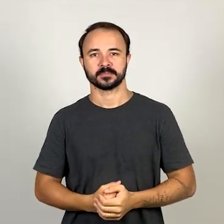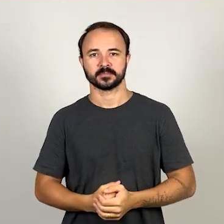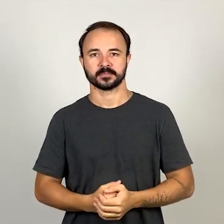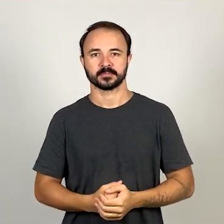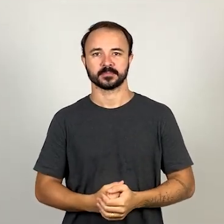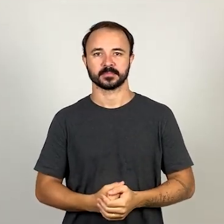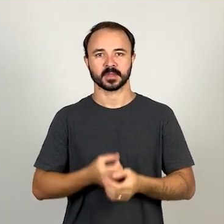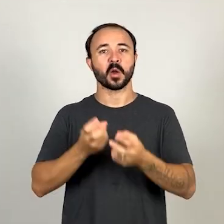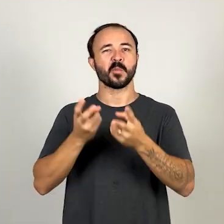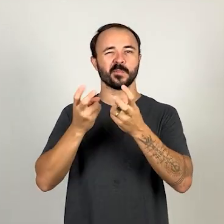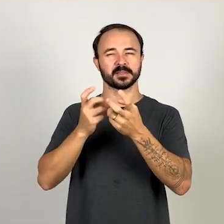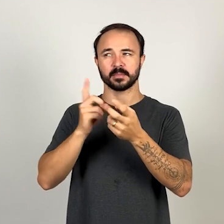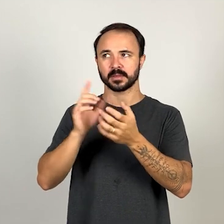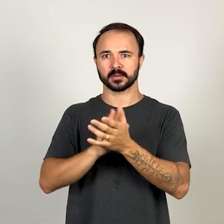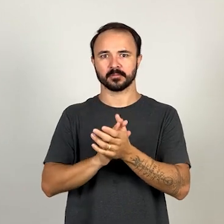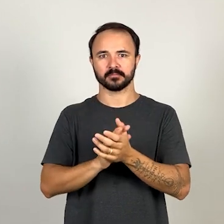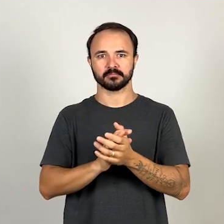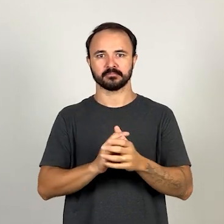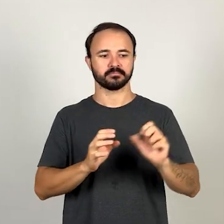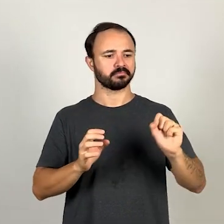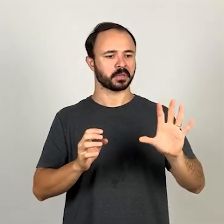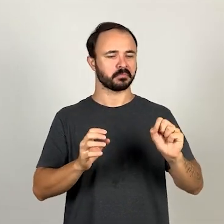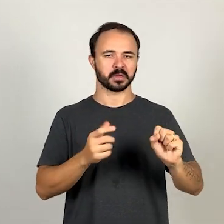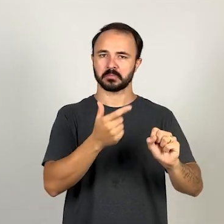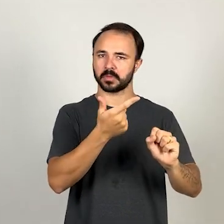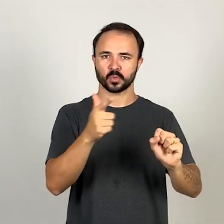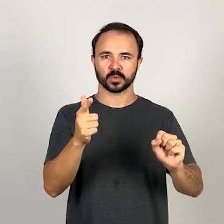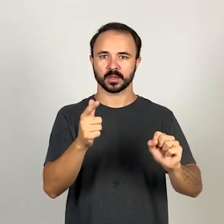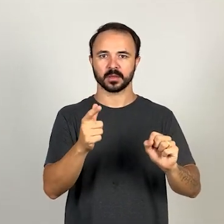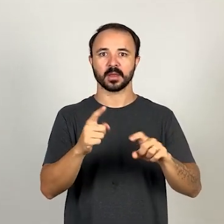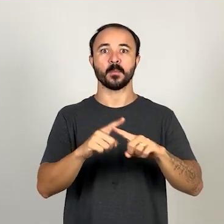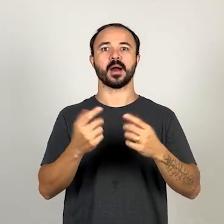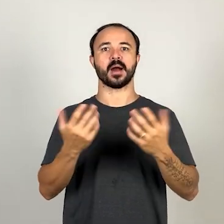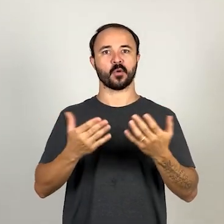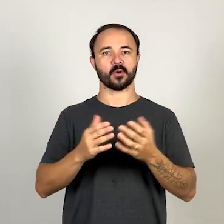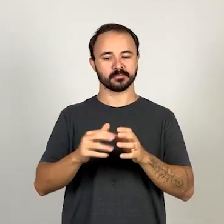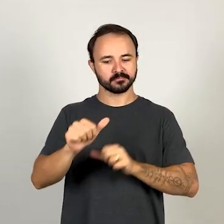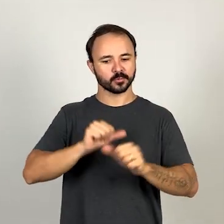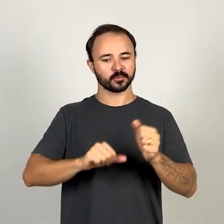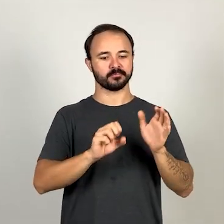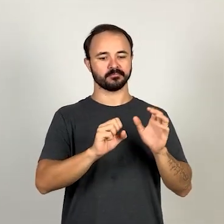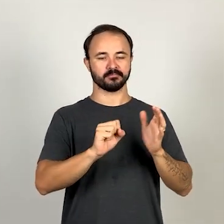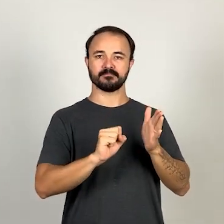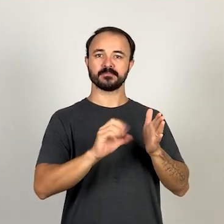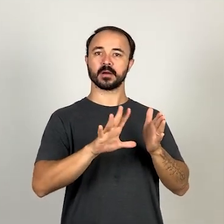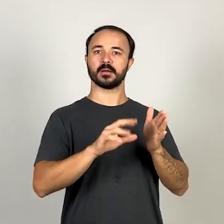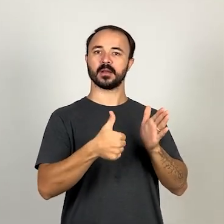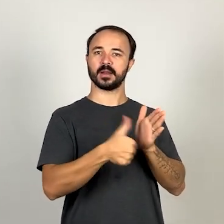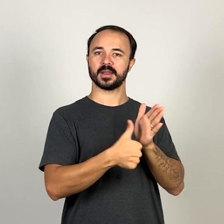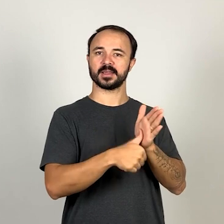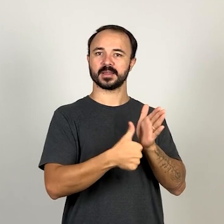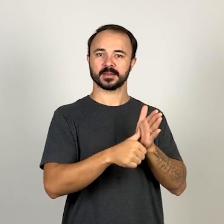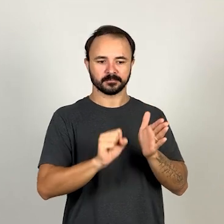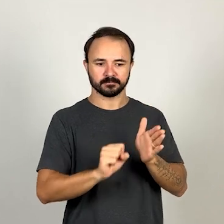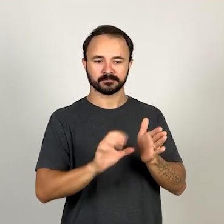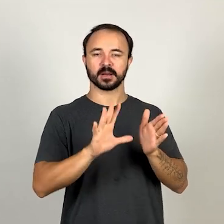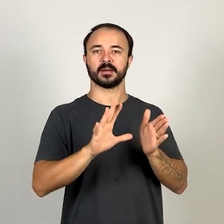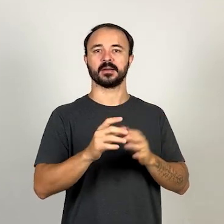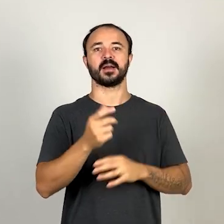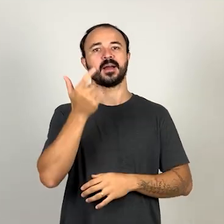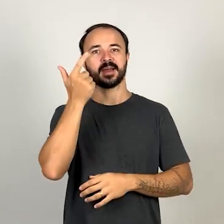isso mesmo o LED não vai acender. Mas à medida que ligamos a corrente, esse LED vai receber essa energia e